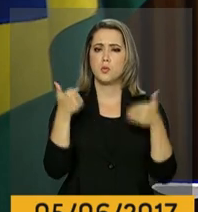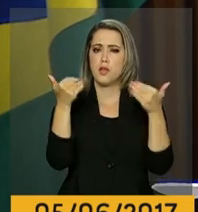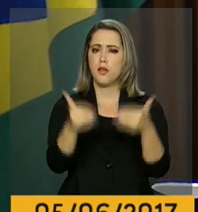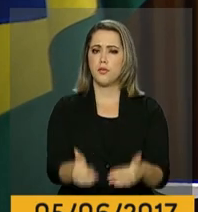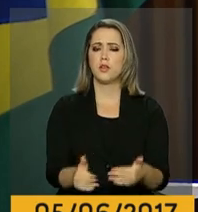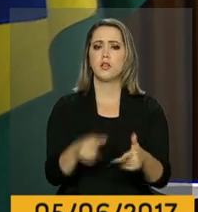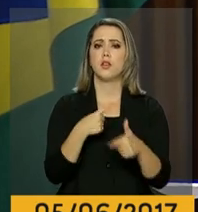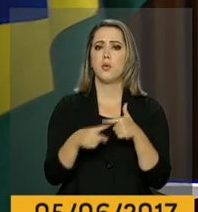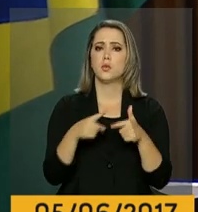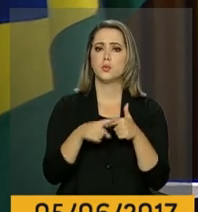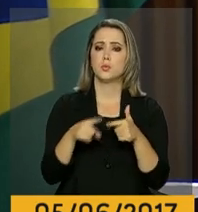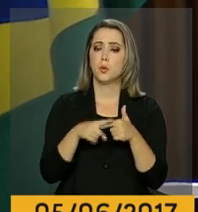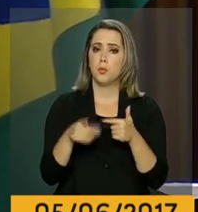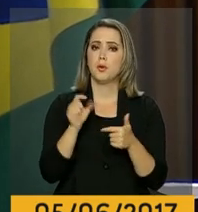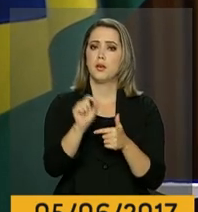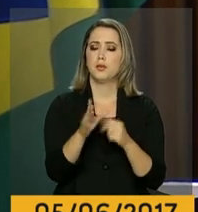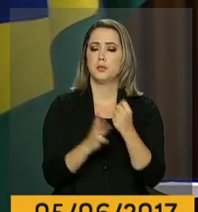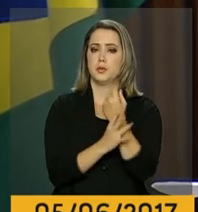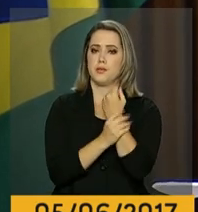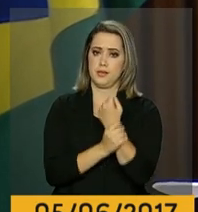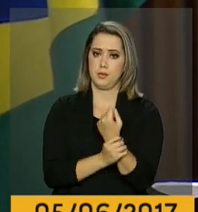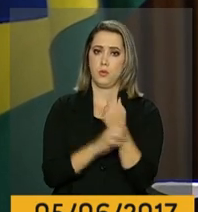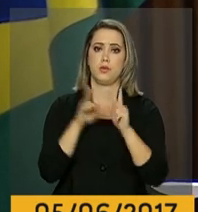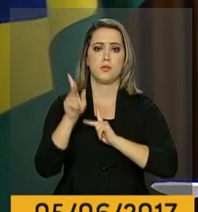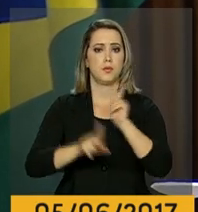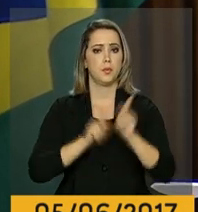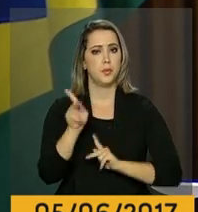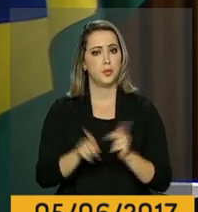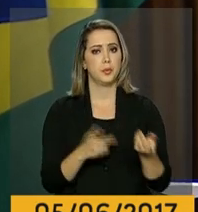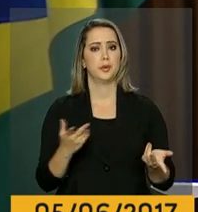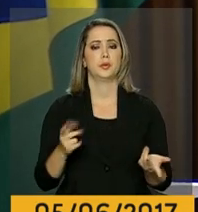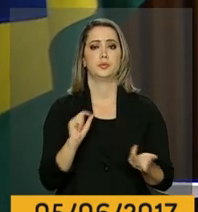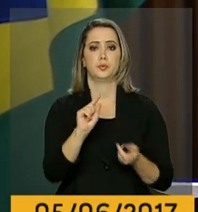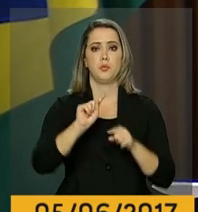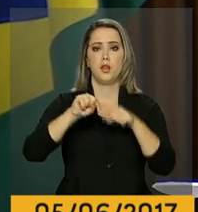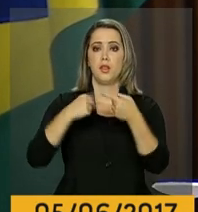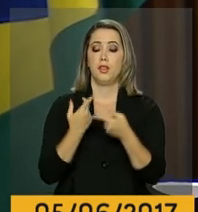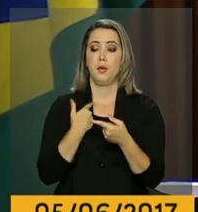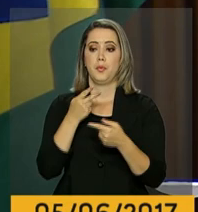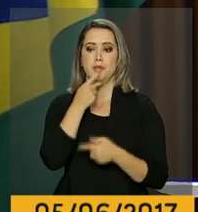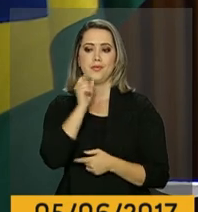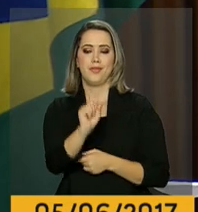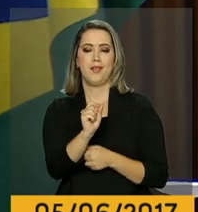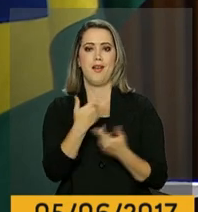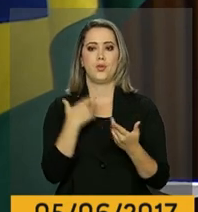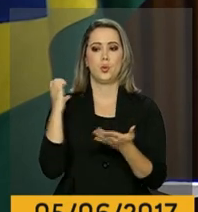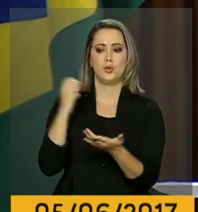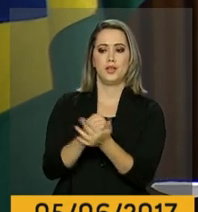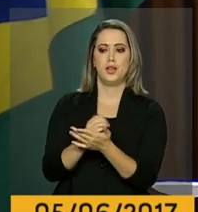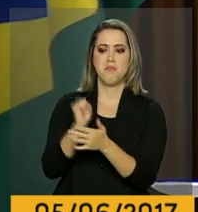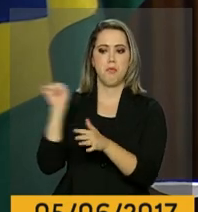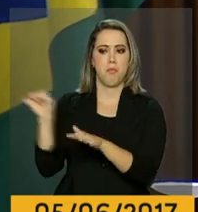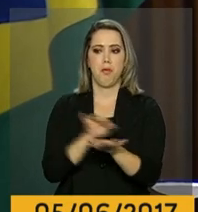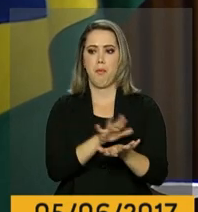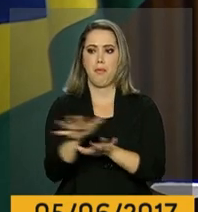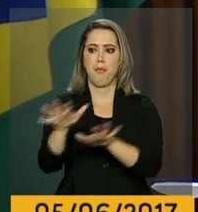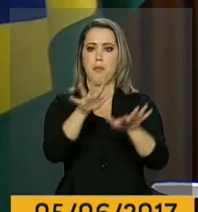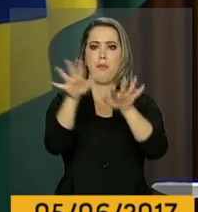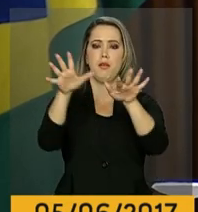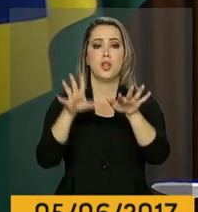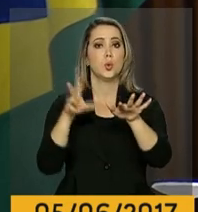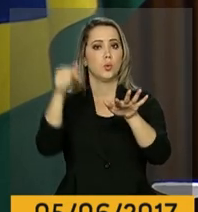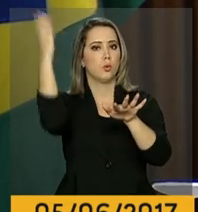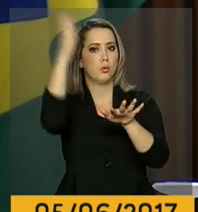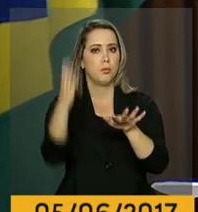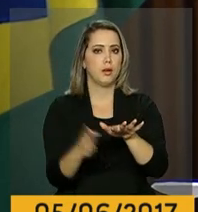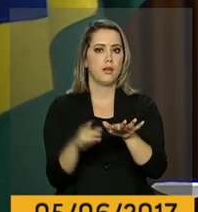as questões da segurança pública e além disso no problema da extraterritorialidade do crime nós eh fizemos reuniões aqui